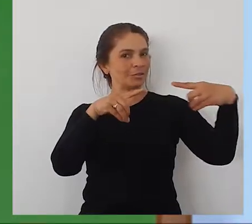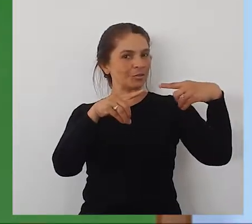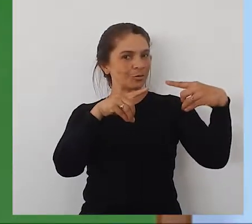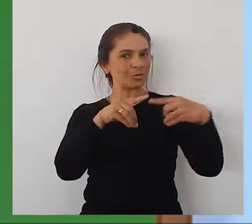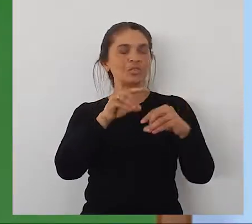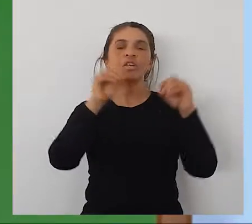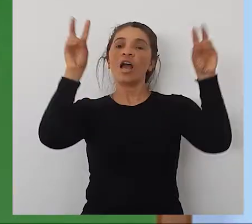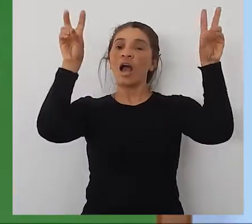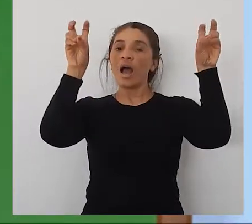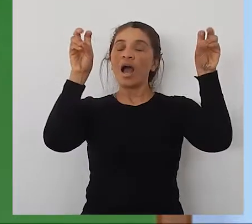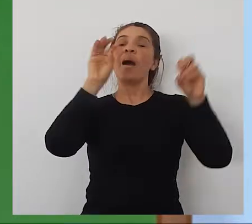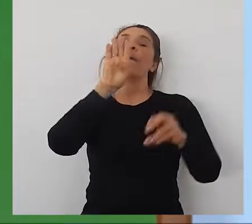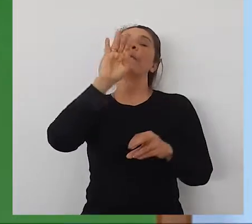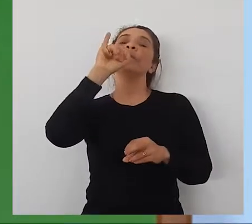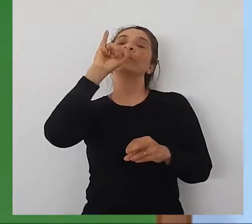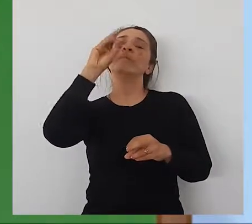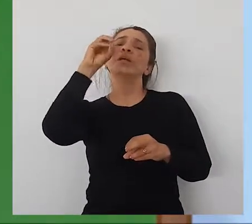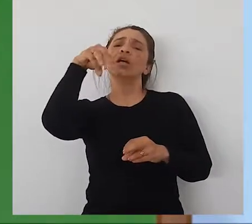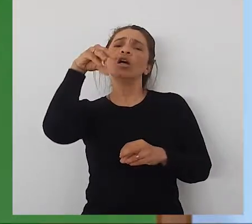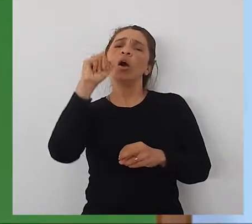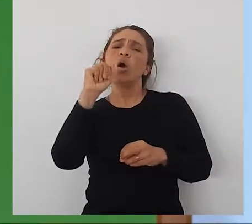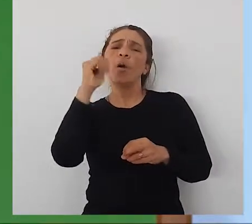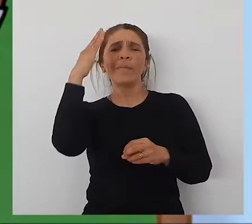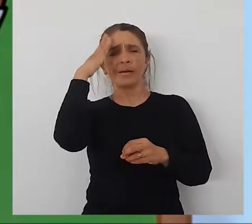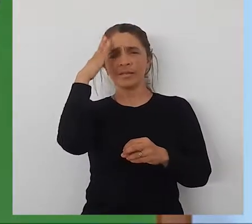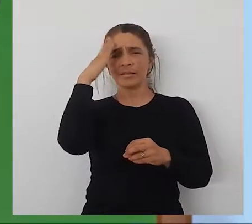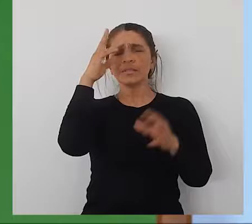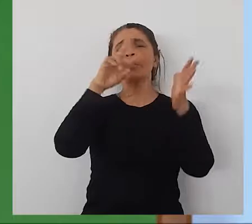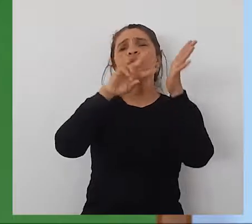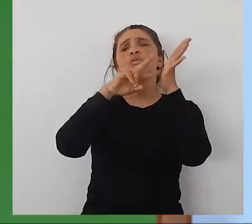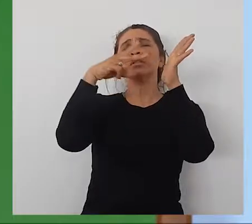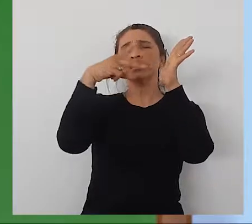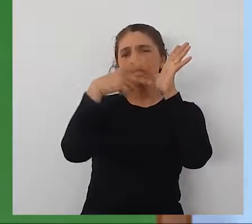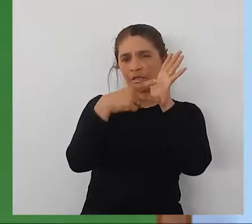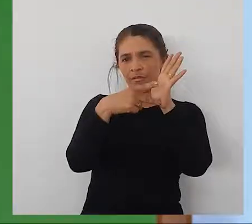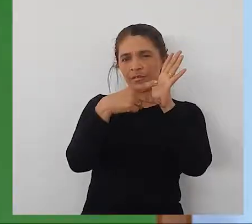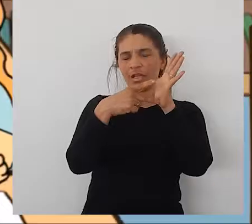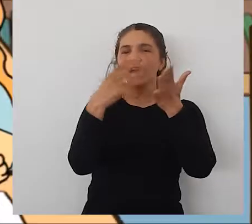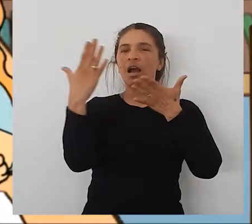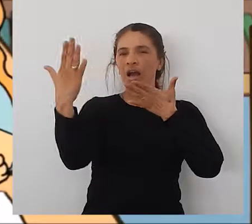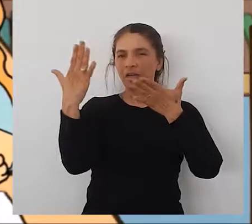sobre biomas. Quem sabe o que isso significa? Hum?